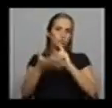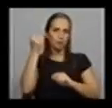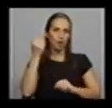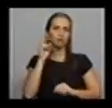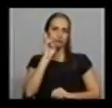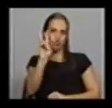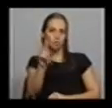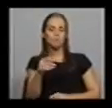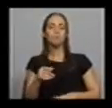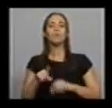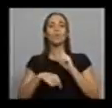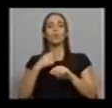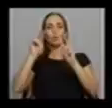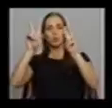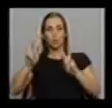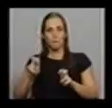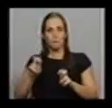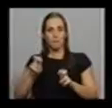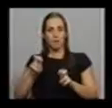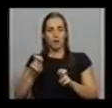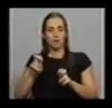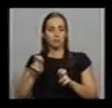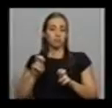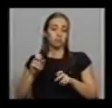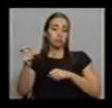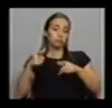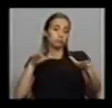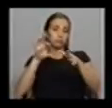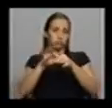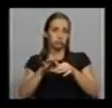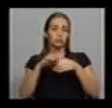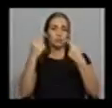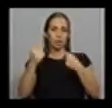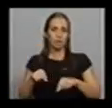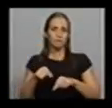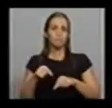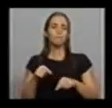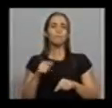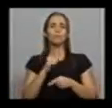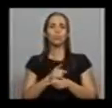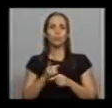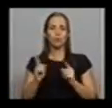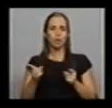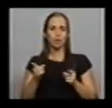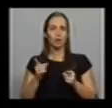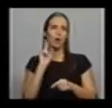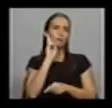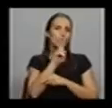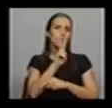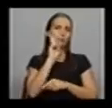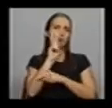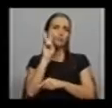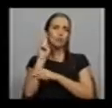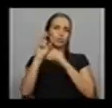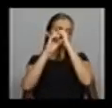rapidamente, uma outra notícia estelar e galáctica é a junção de observações feitas pelo